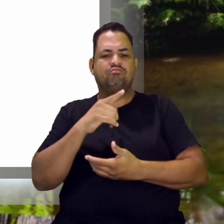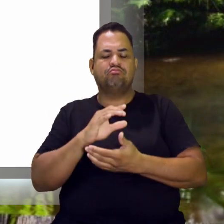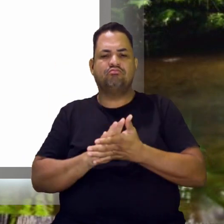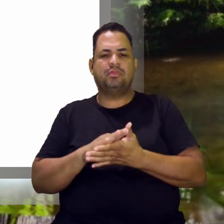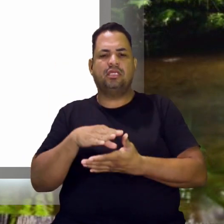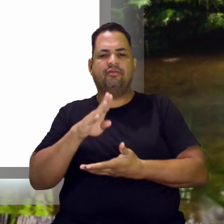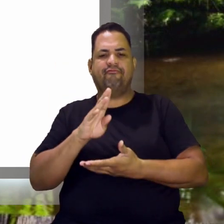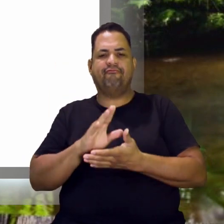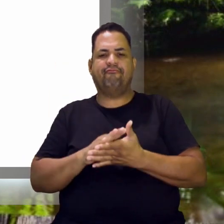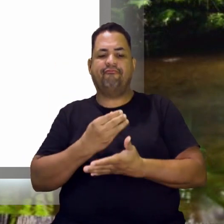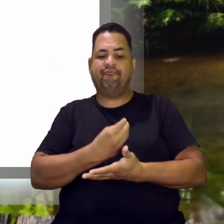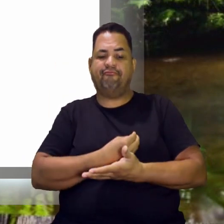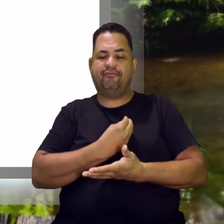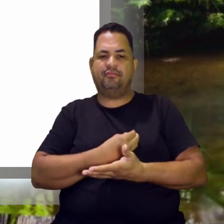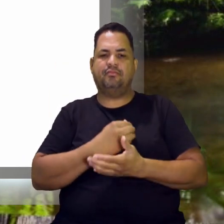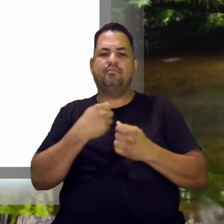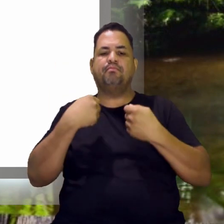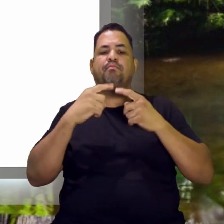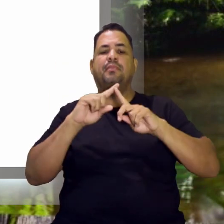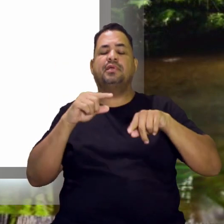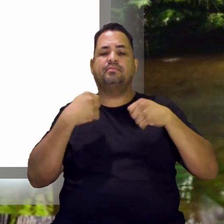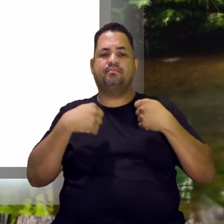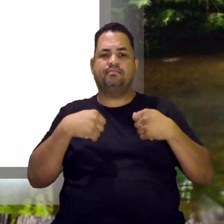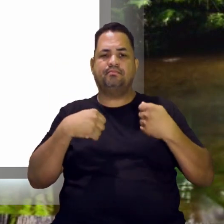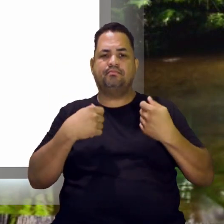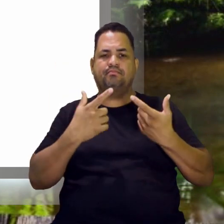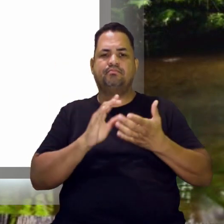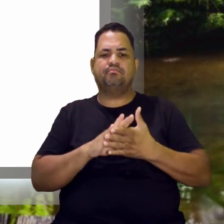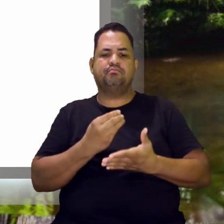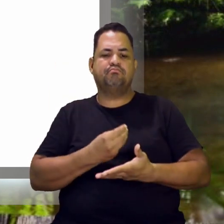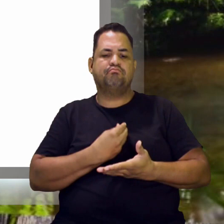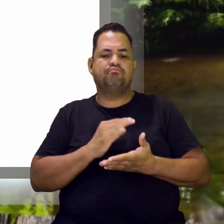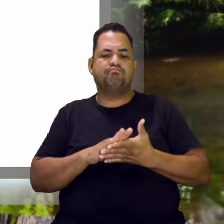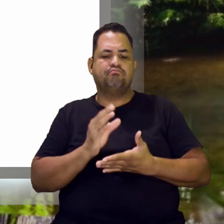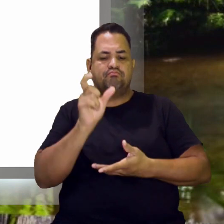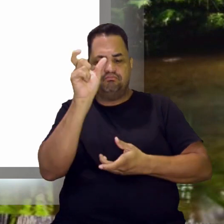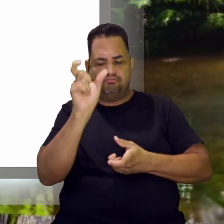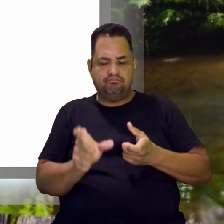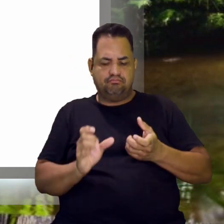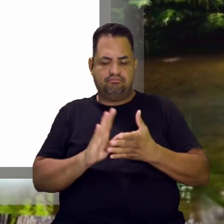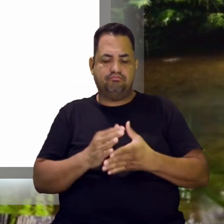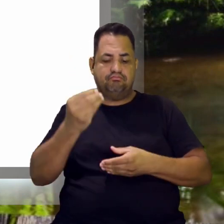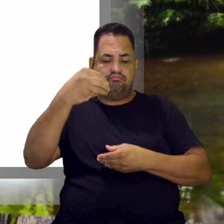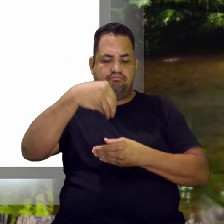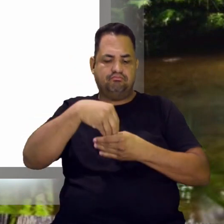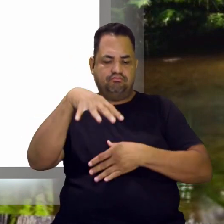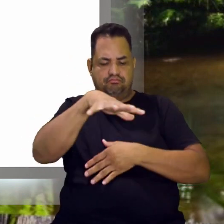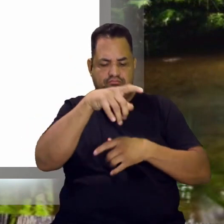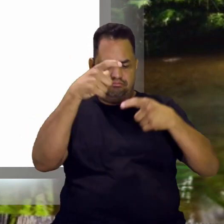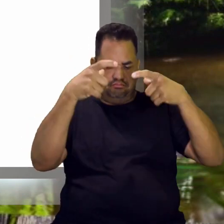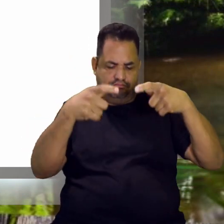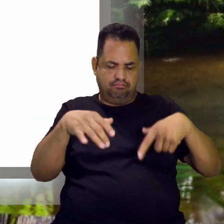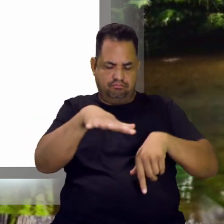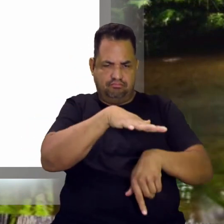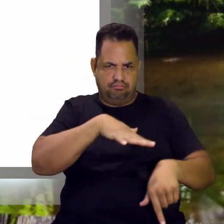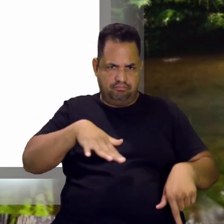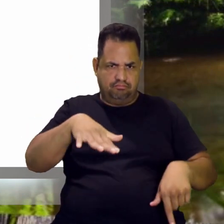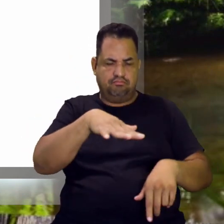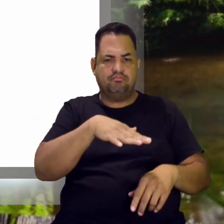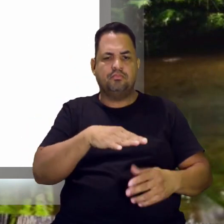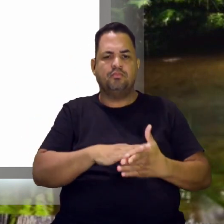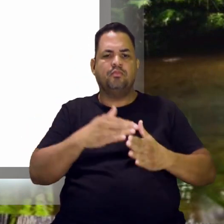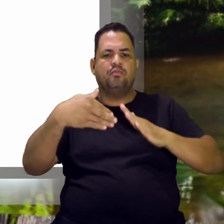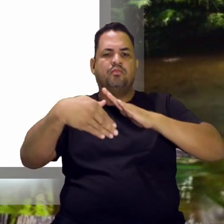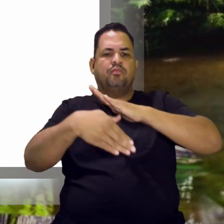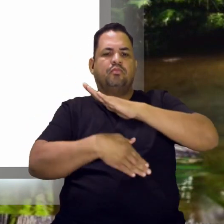têm vida, mas que são necessários para a sobrevivência desse indivíduo naquele local. Entendeu? Então, o